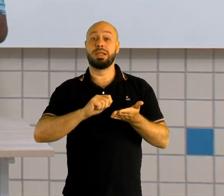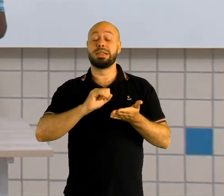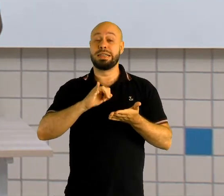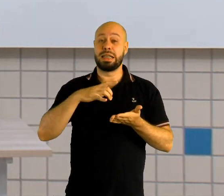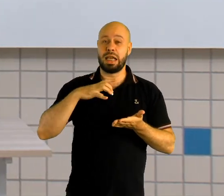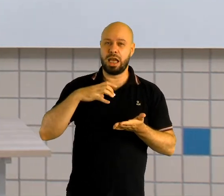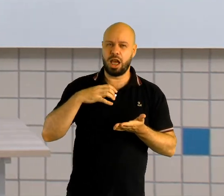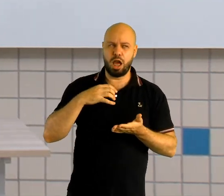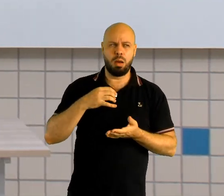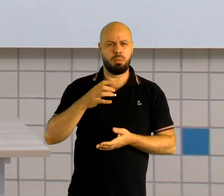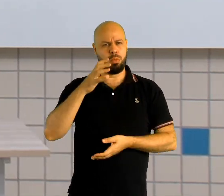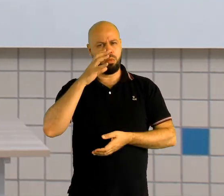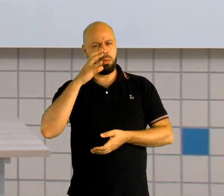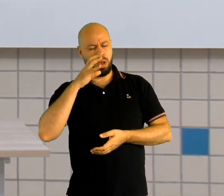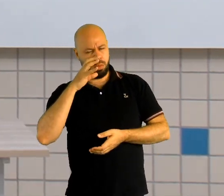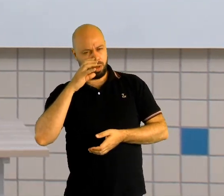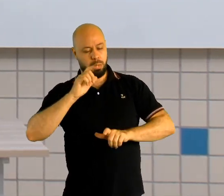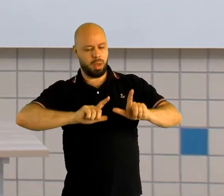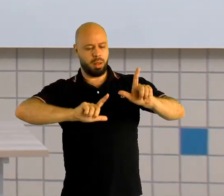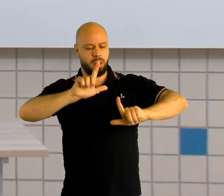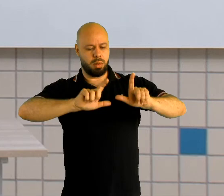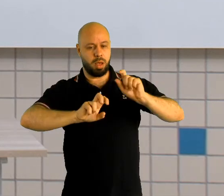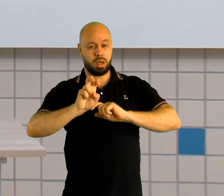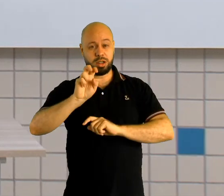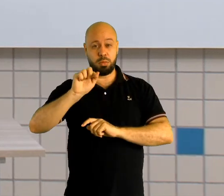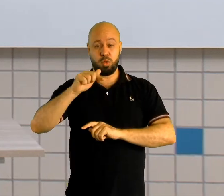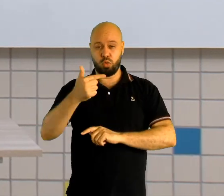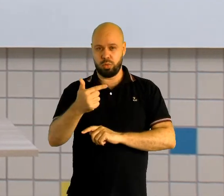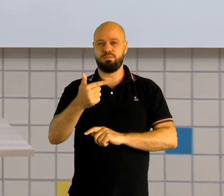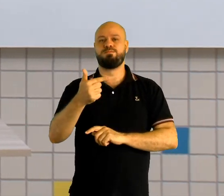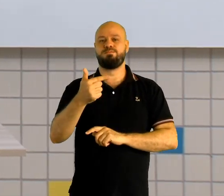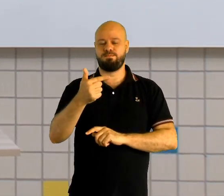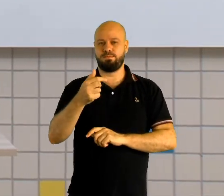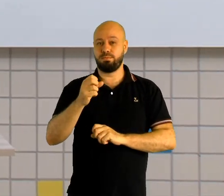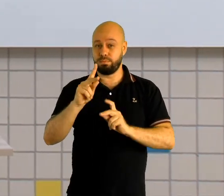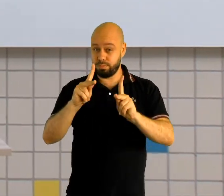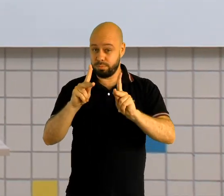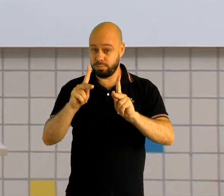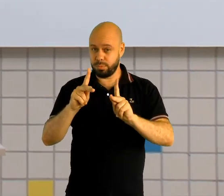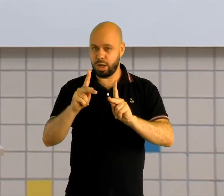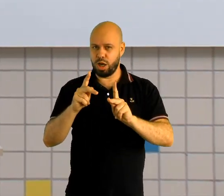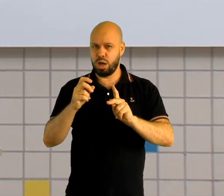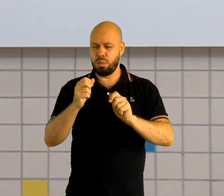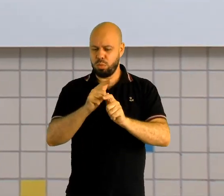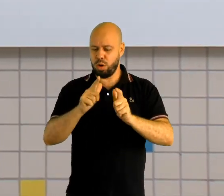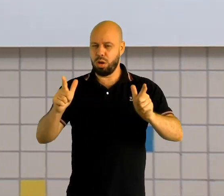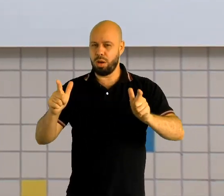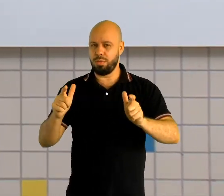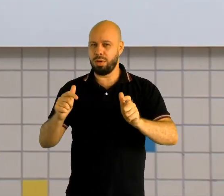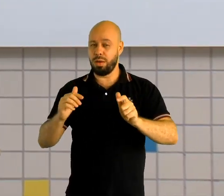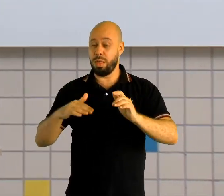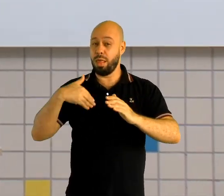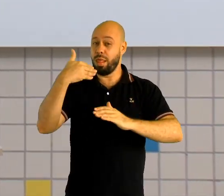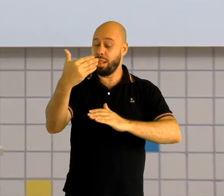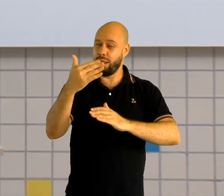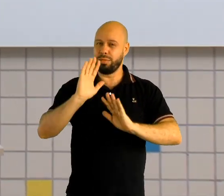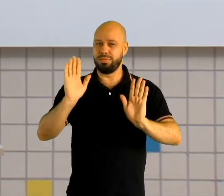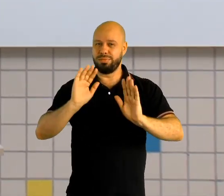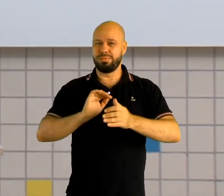você deve sintonizar o canal 5.2, ok? Boa sorte e até a nossa próxima aula.